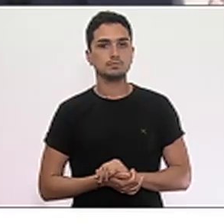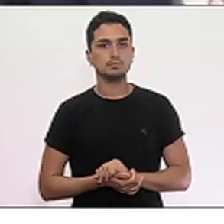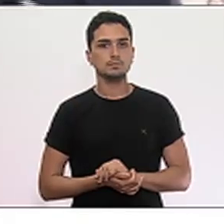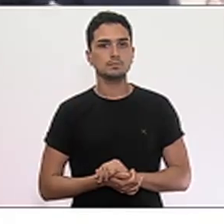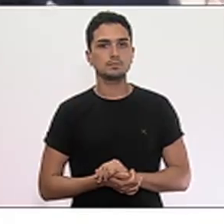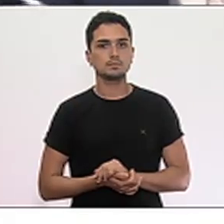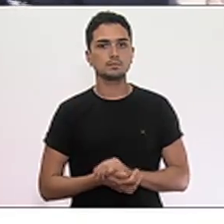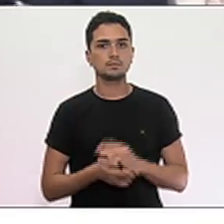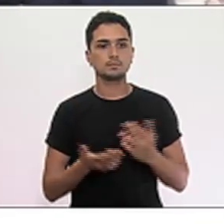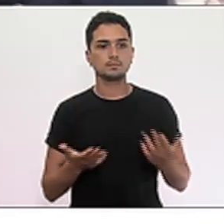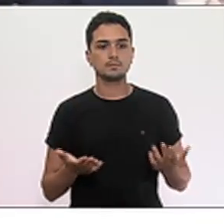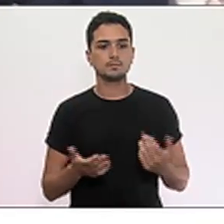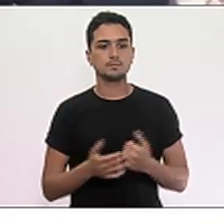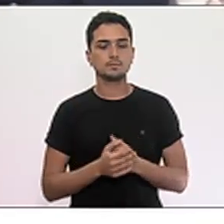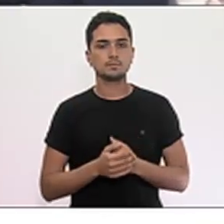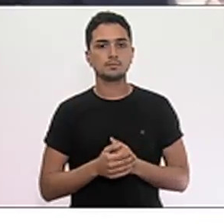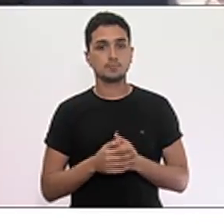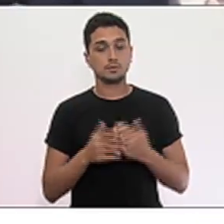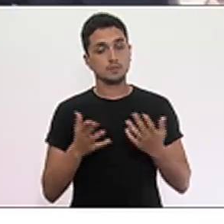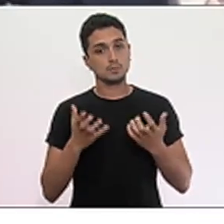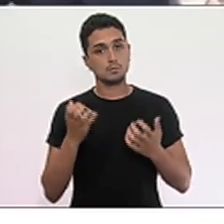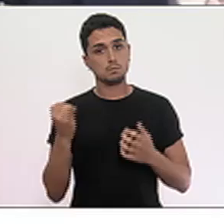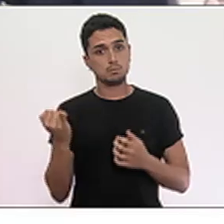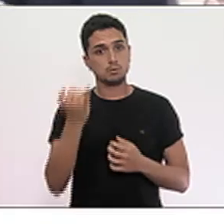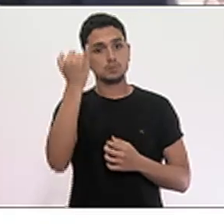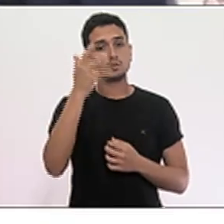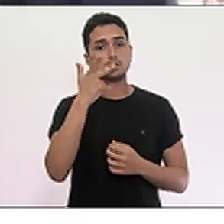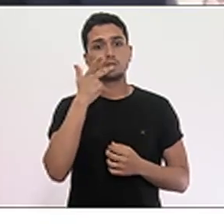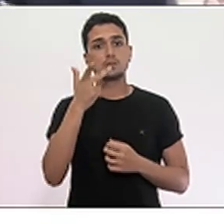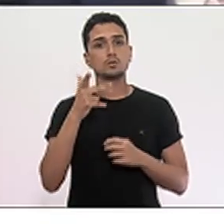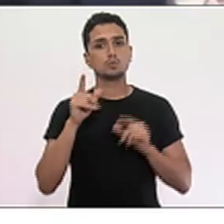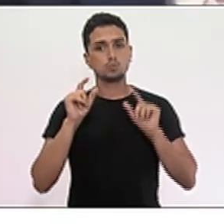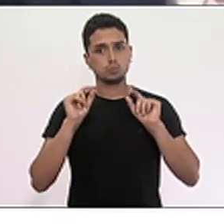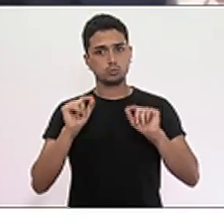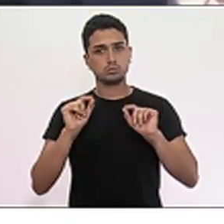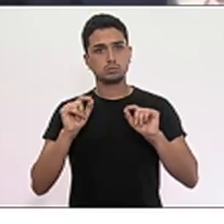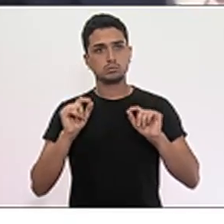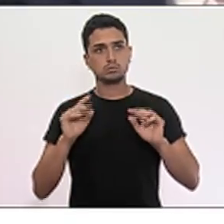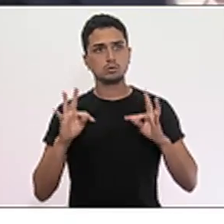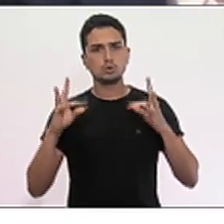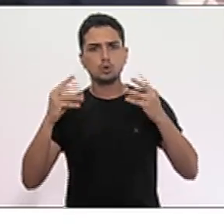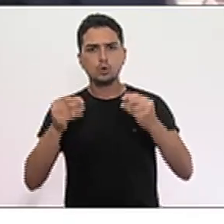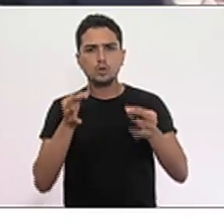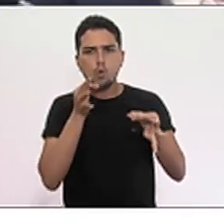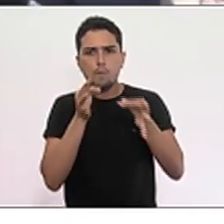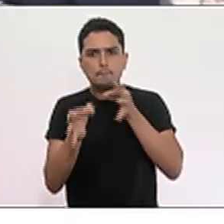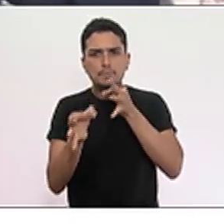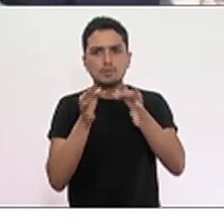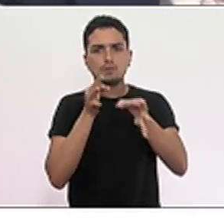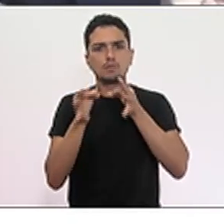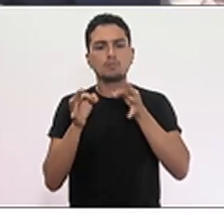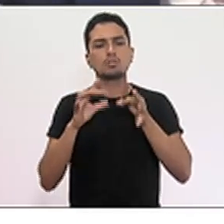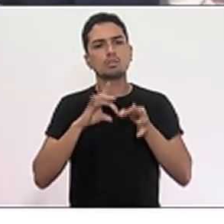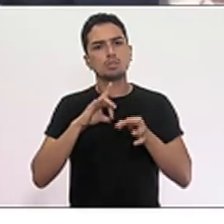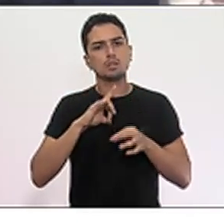Também não quero deixar barato que nós sejamos ouvidos por grandes questões que estão